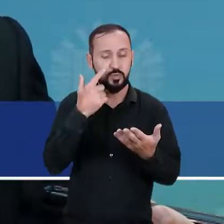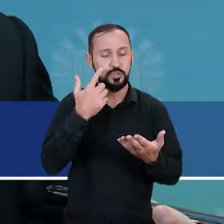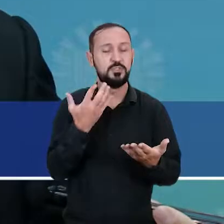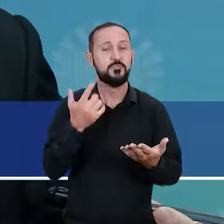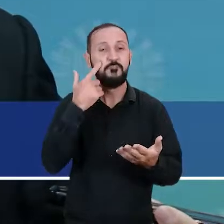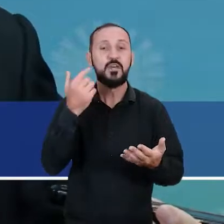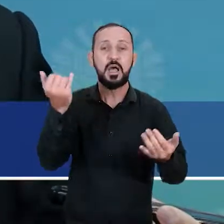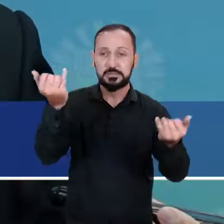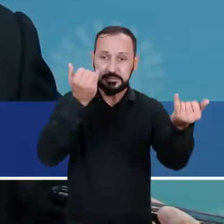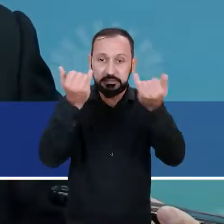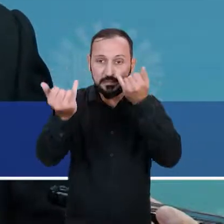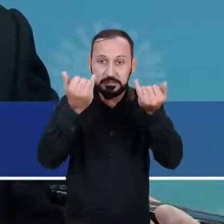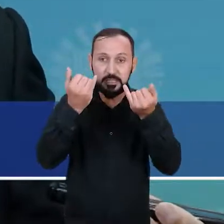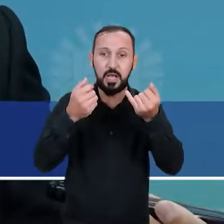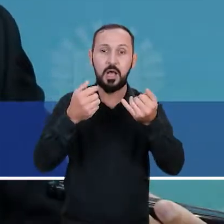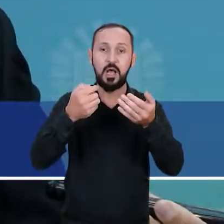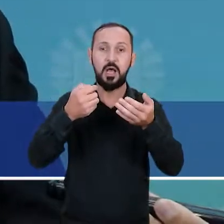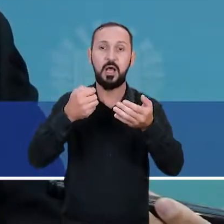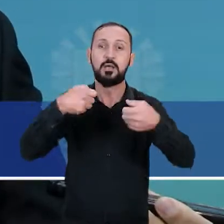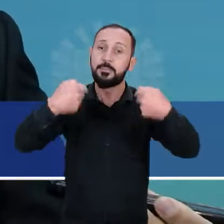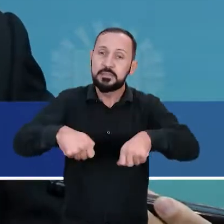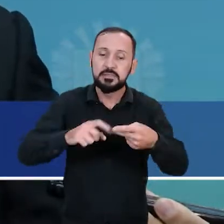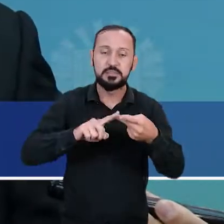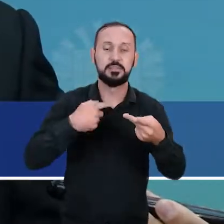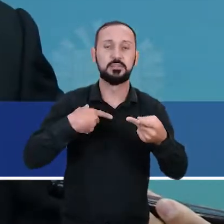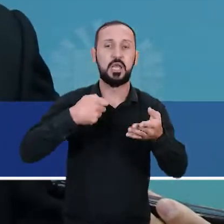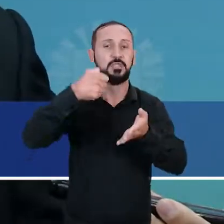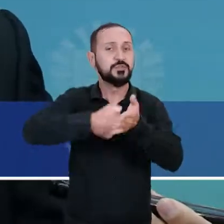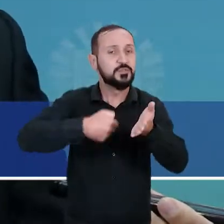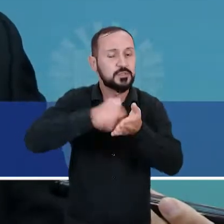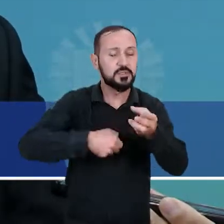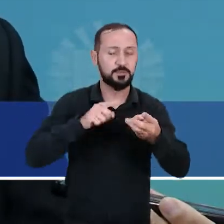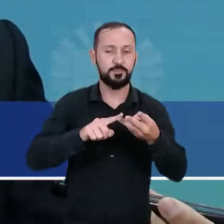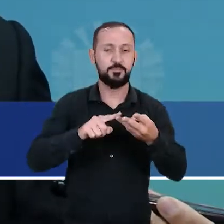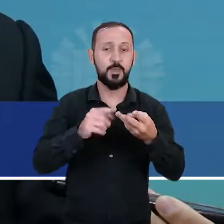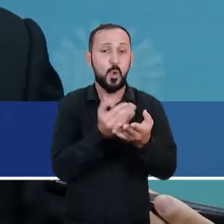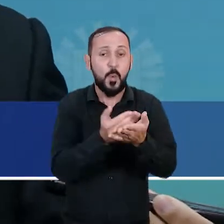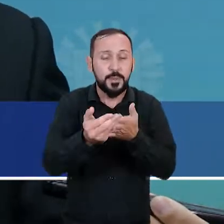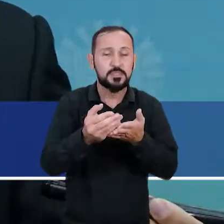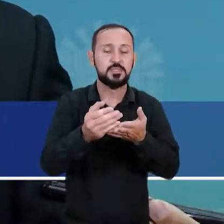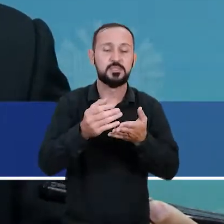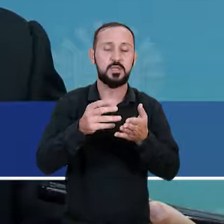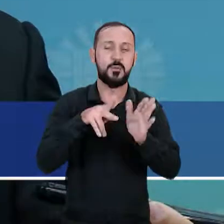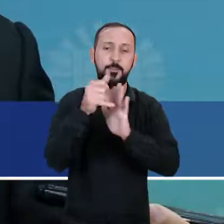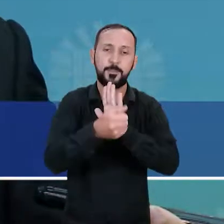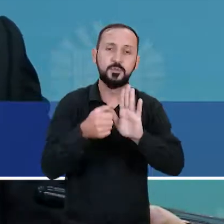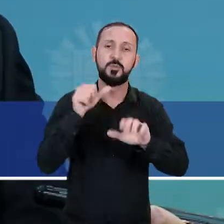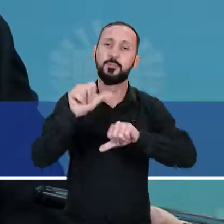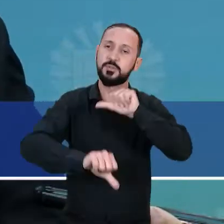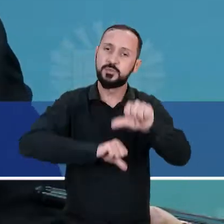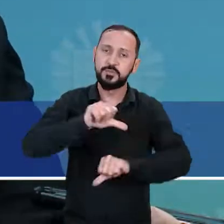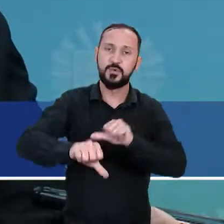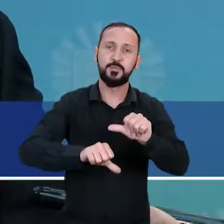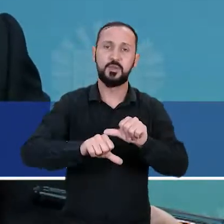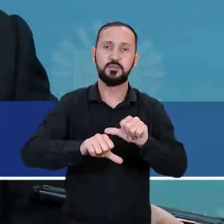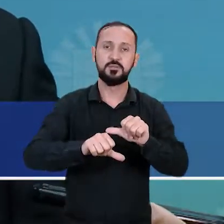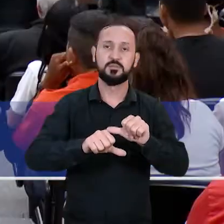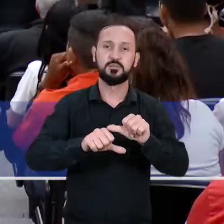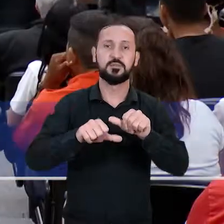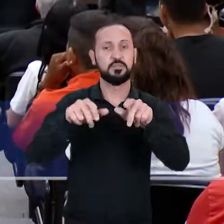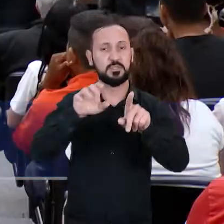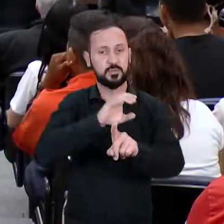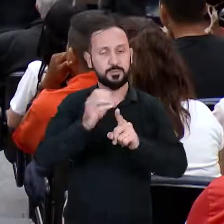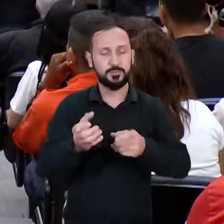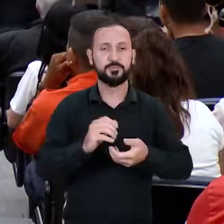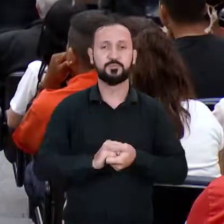as demandas, vamos escutar as reivindicações para começar um projeto para a transformação dessa comunidade.